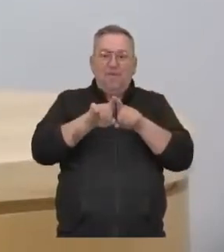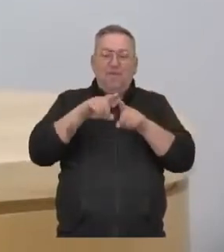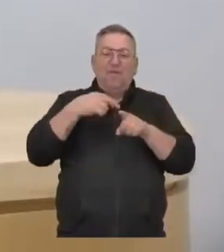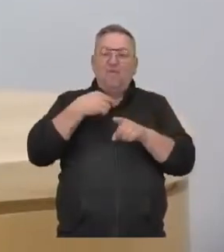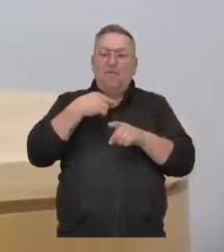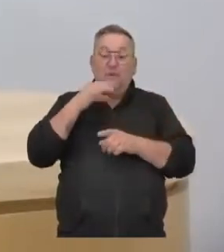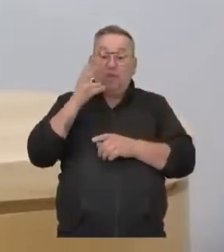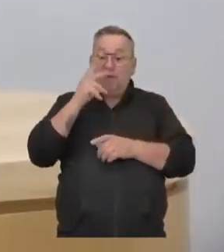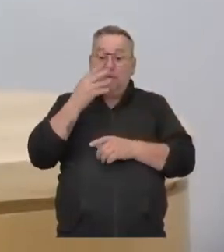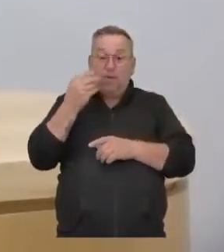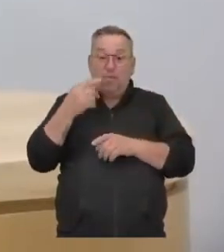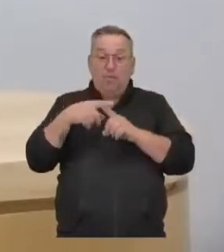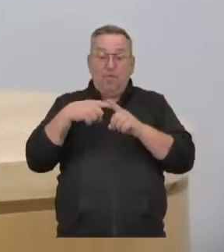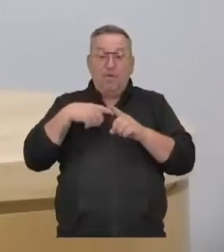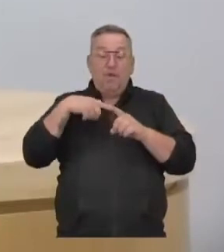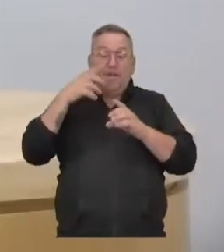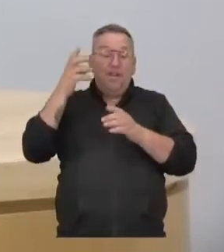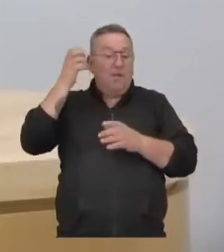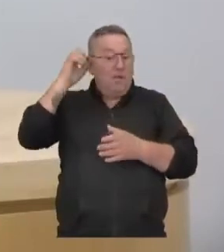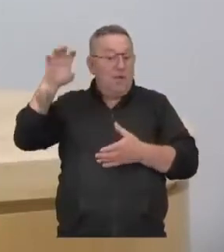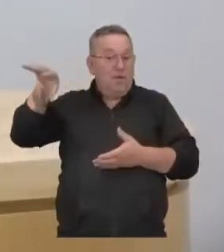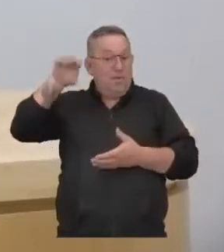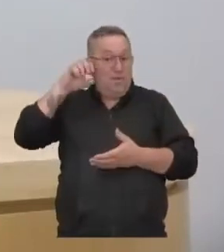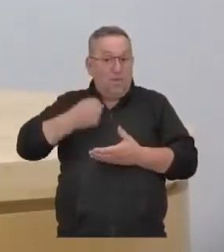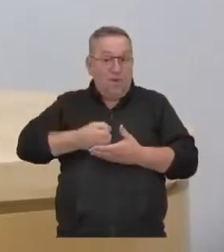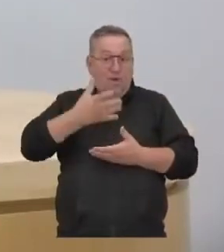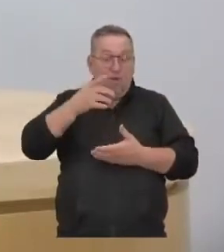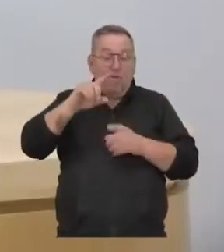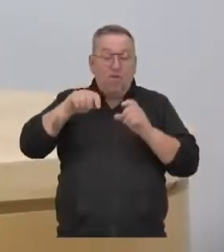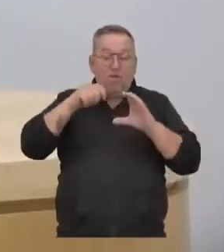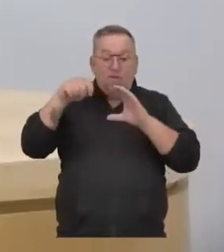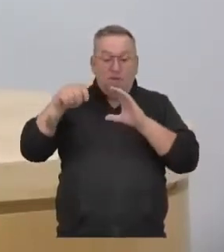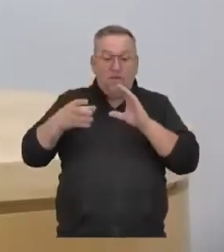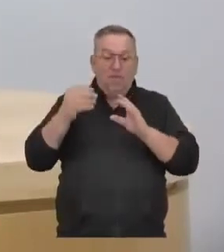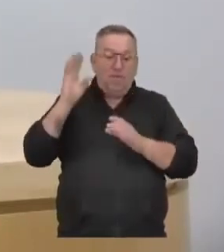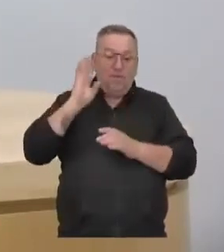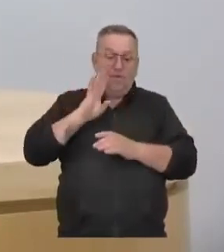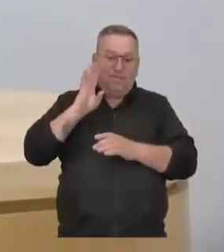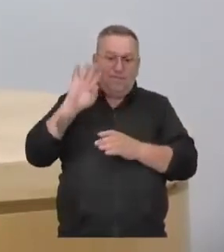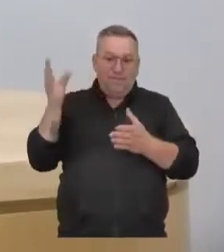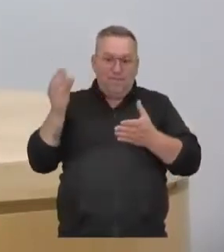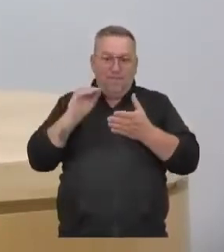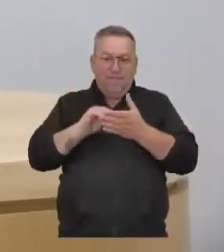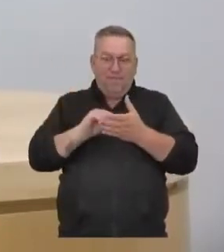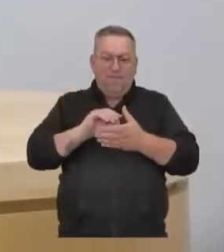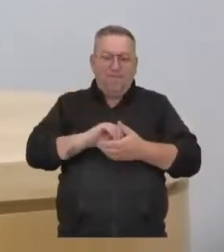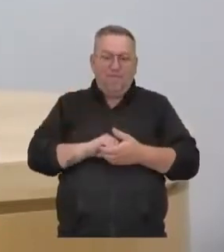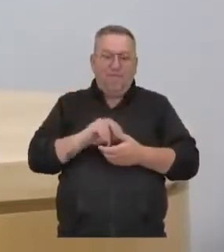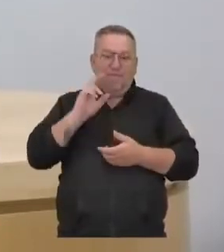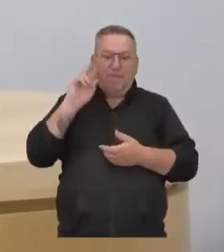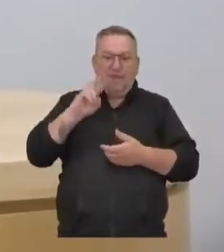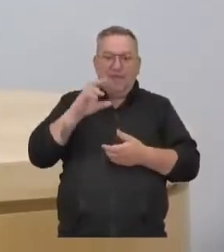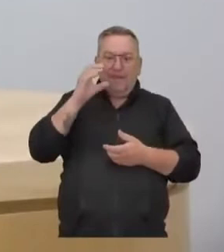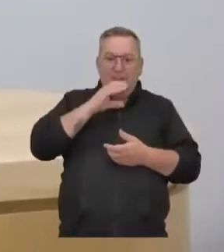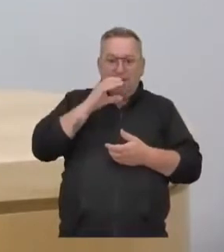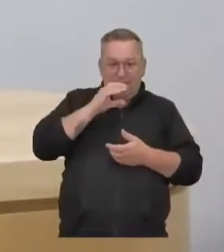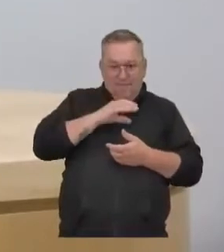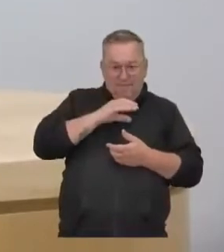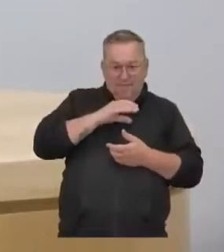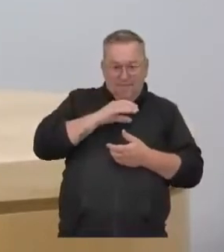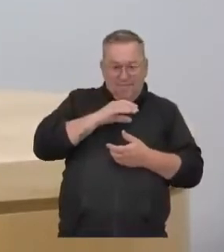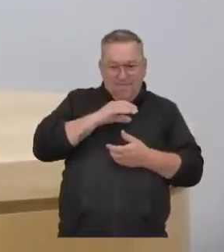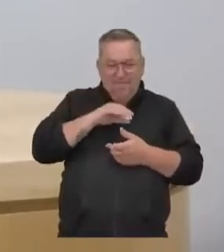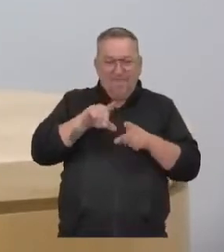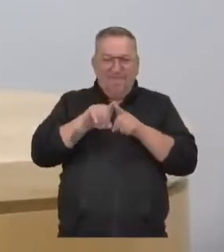demorar muito, porque tem um áudio e depois mais um vídeo bem legal. Eu vou colocar o áudio para vocês, vou ler rapidinho primeiro o